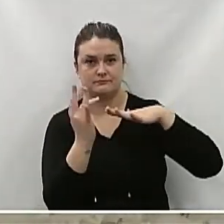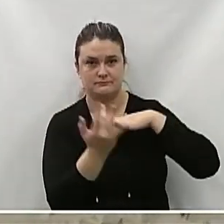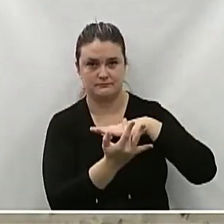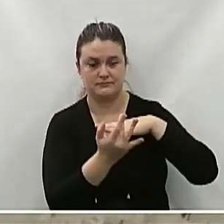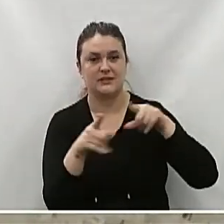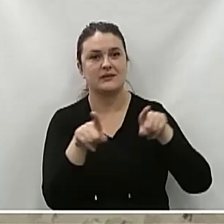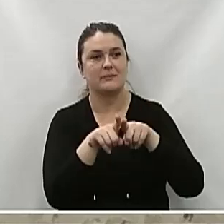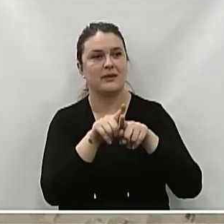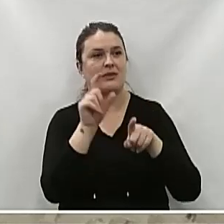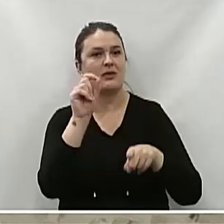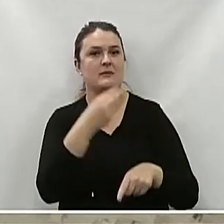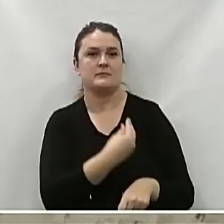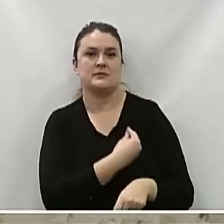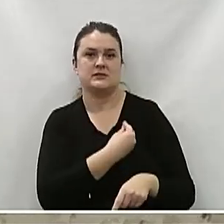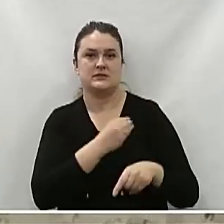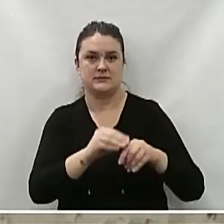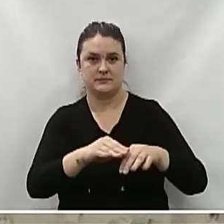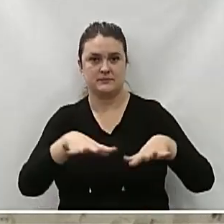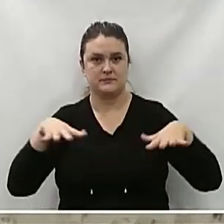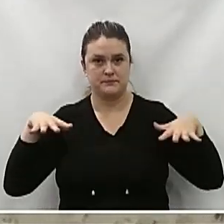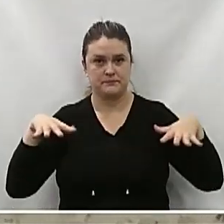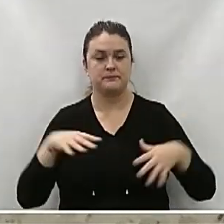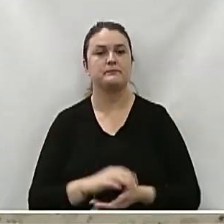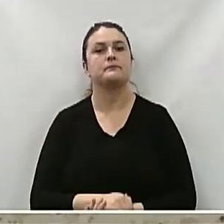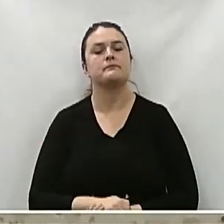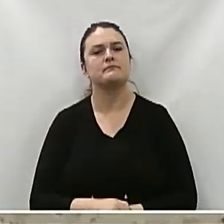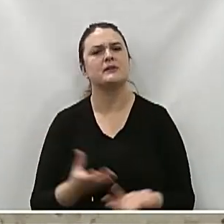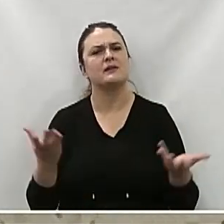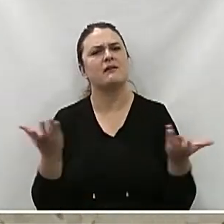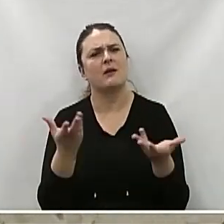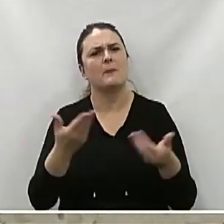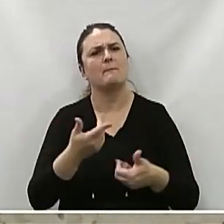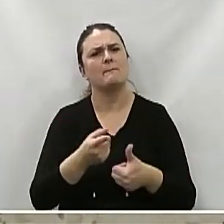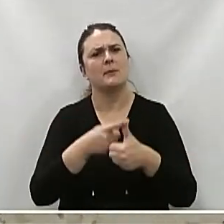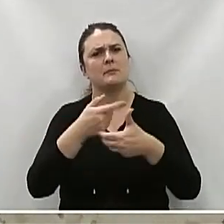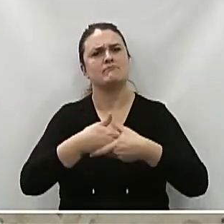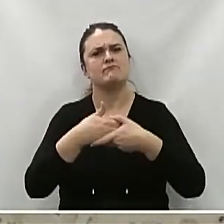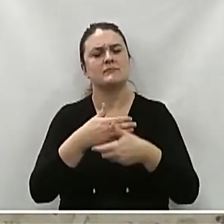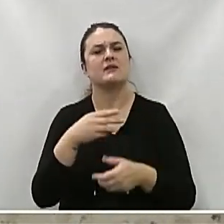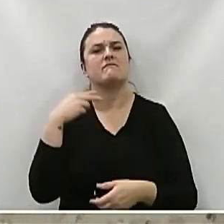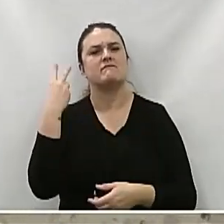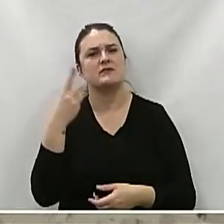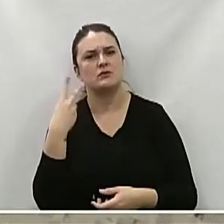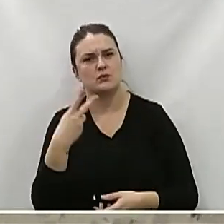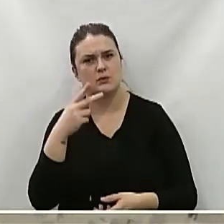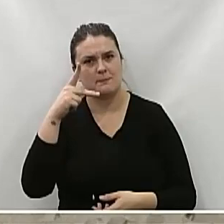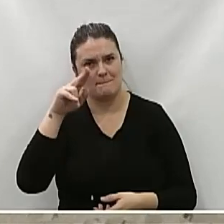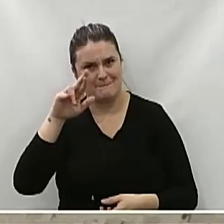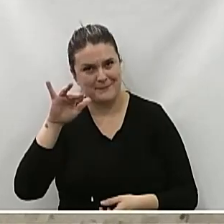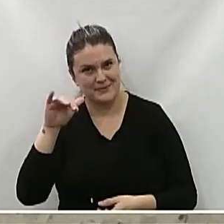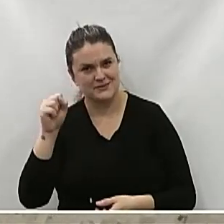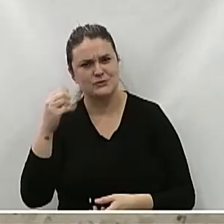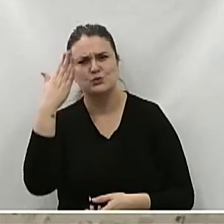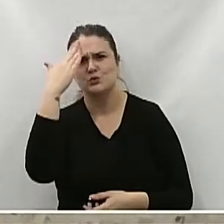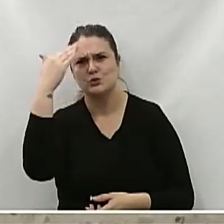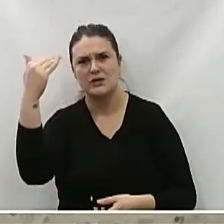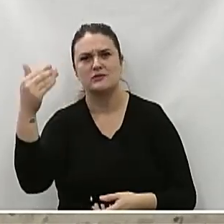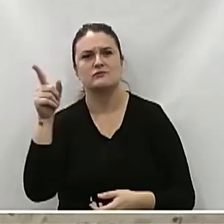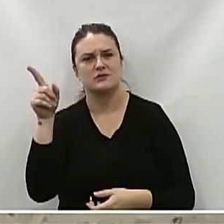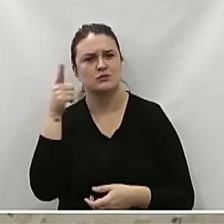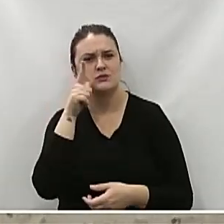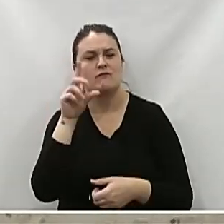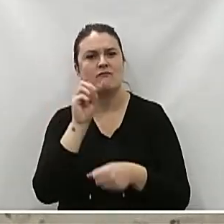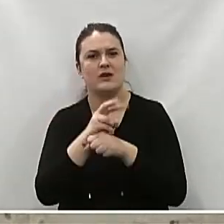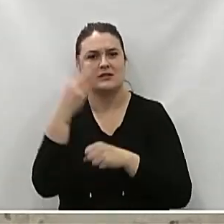e aos que aqui se encontram presente era o primeiramente cumprimentar que o vereador Pires e já sucesso como segundo